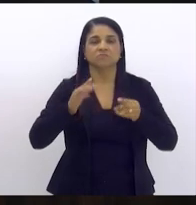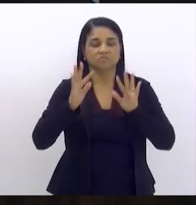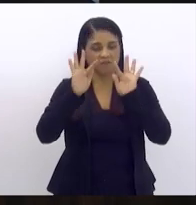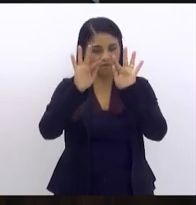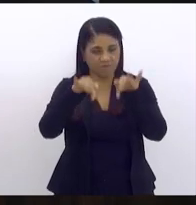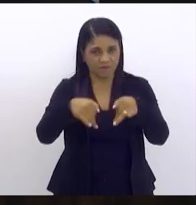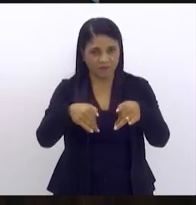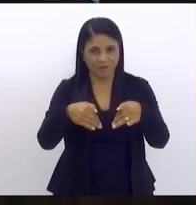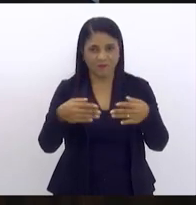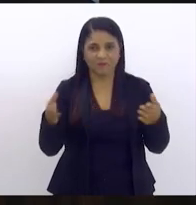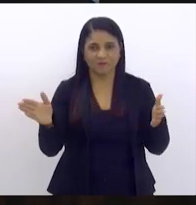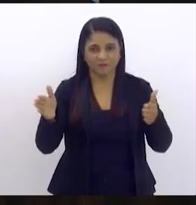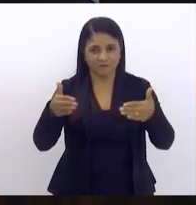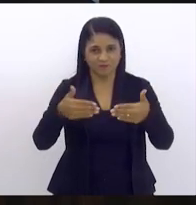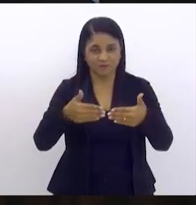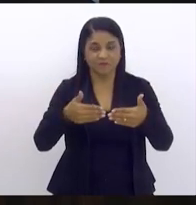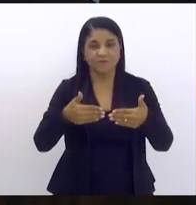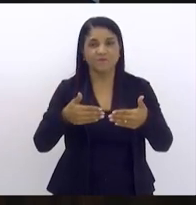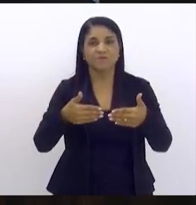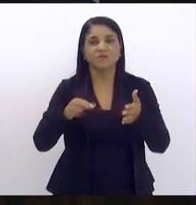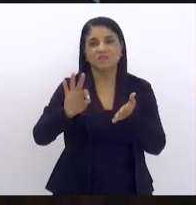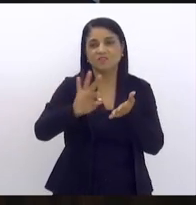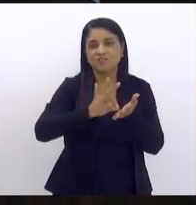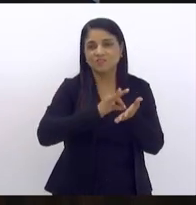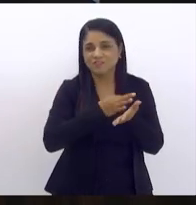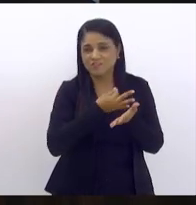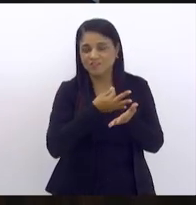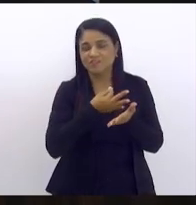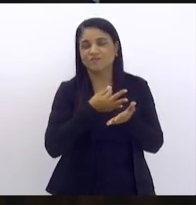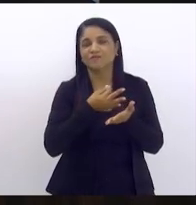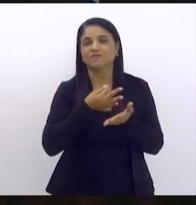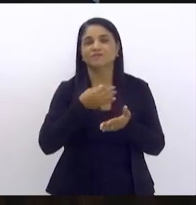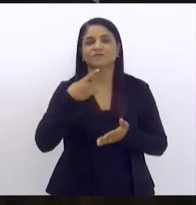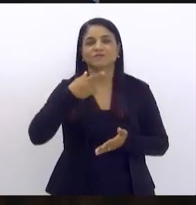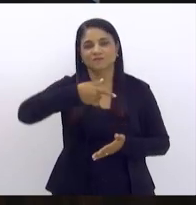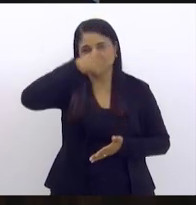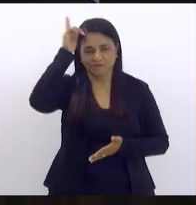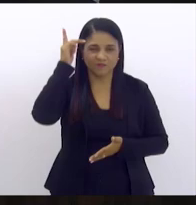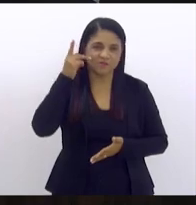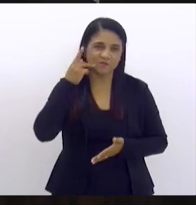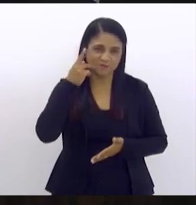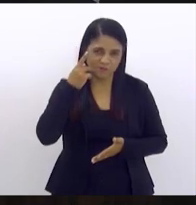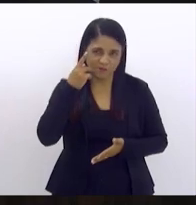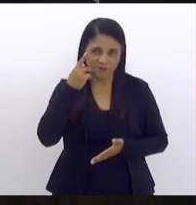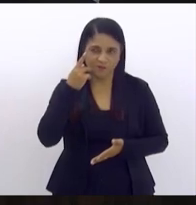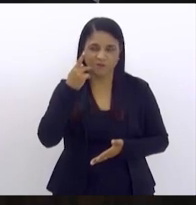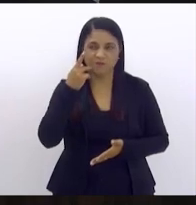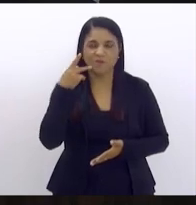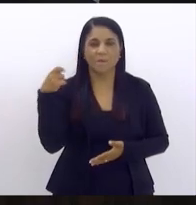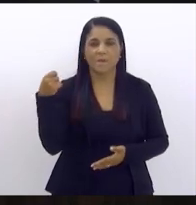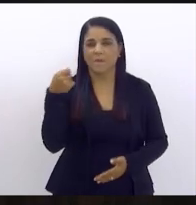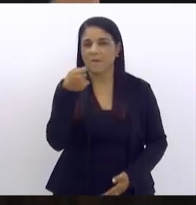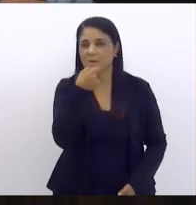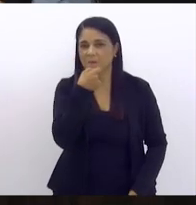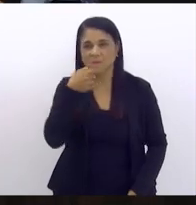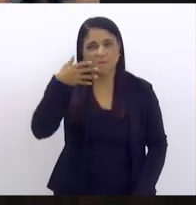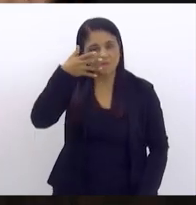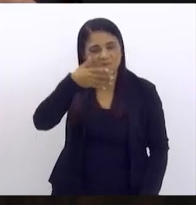final. Primeiro, do nosso nobre deputado Luiz Paulo. Vou passar aqui para o nosso nobre deputado